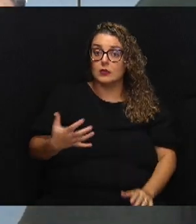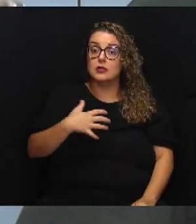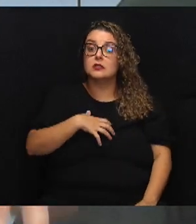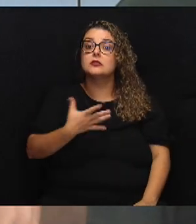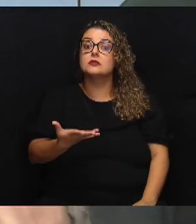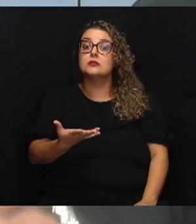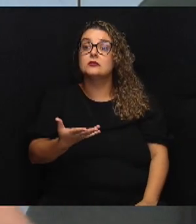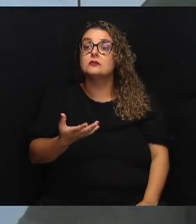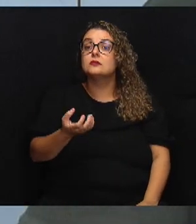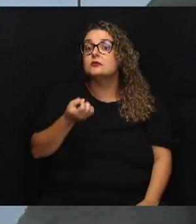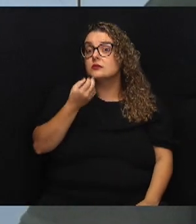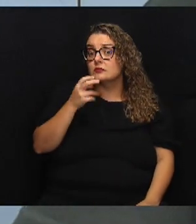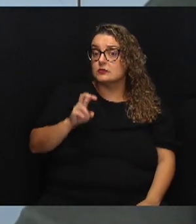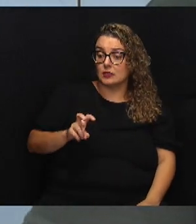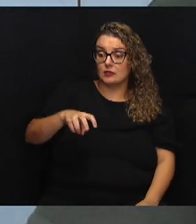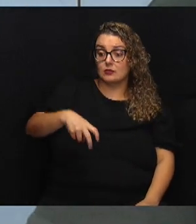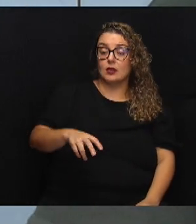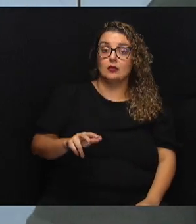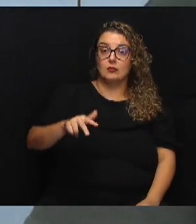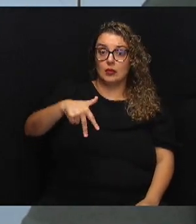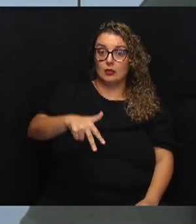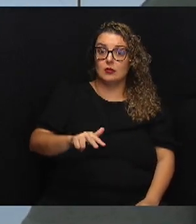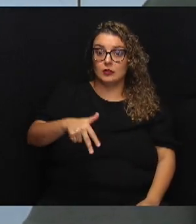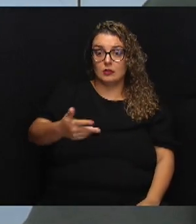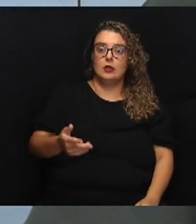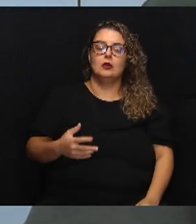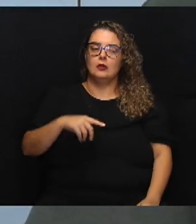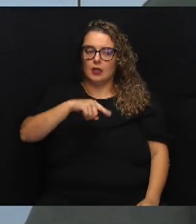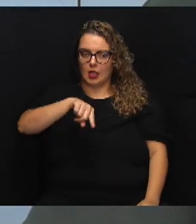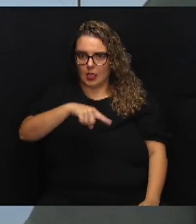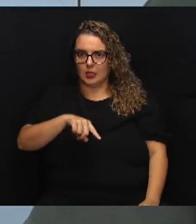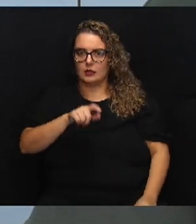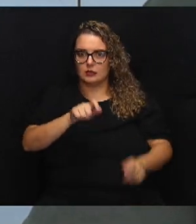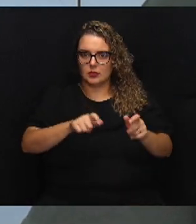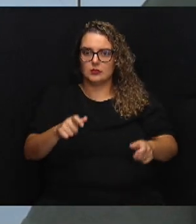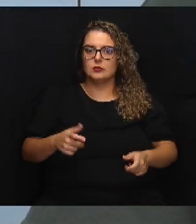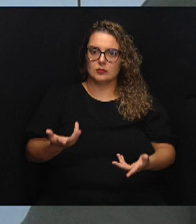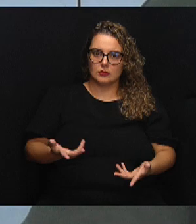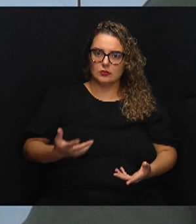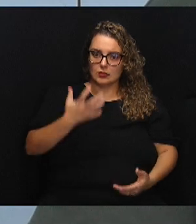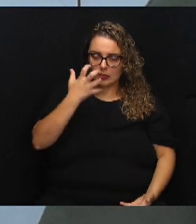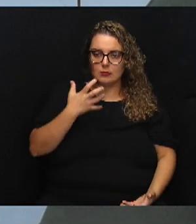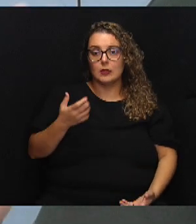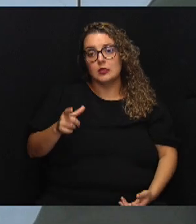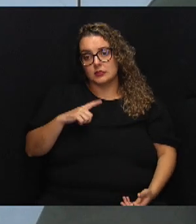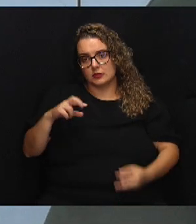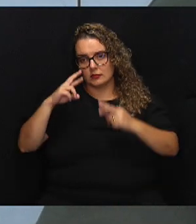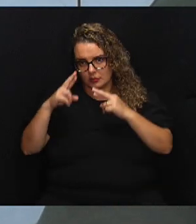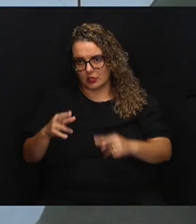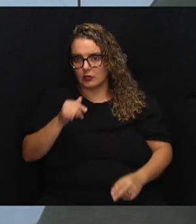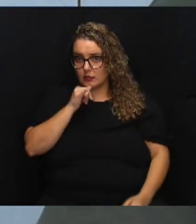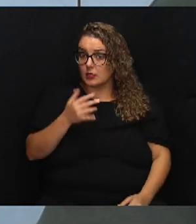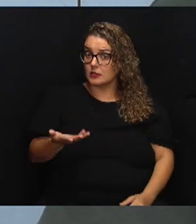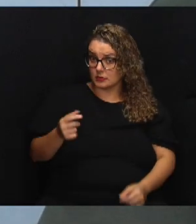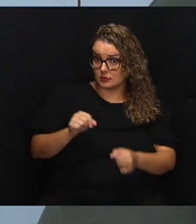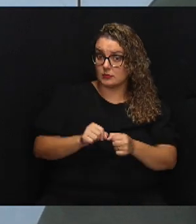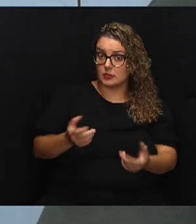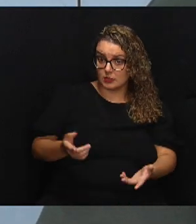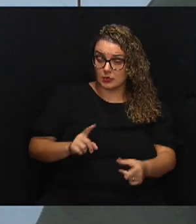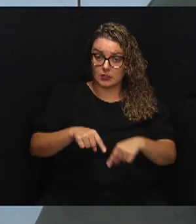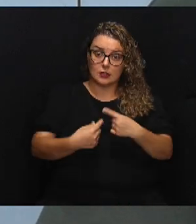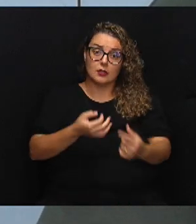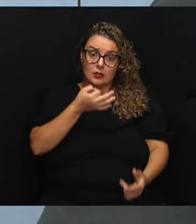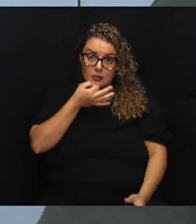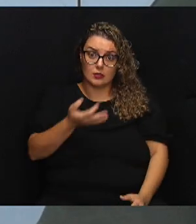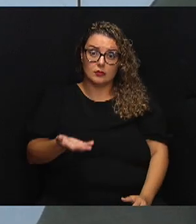sentir, você vai pular lá no meio. Nossa, eles ficaram bravos, mas com respeito, foi um exemplo que eu fiz. E a outra